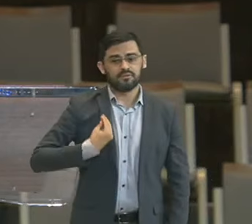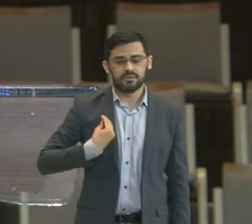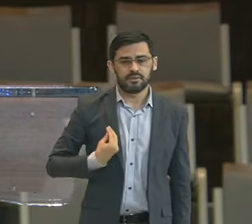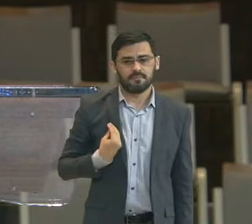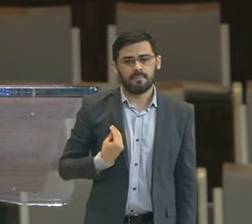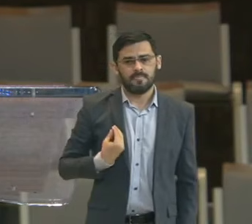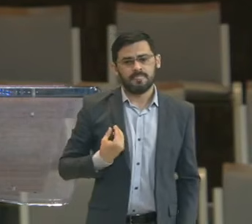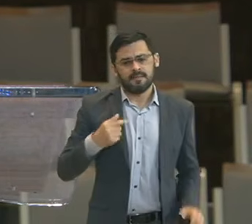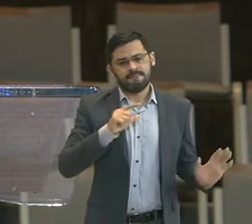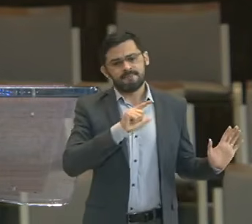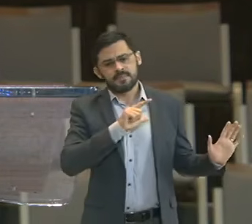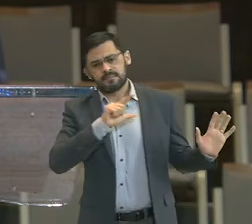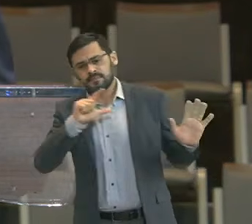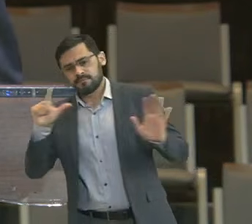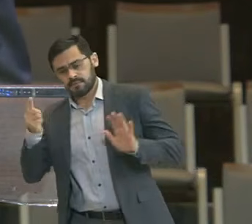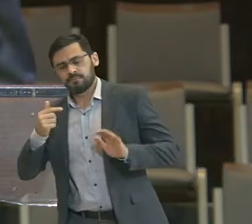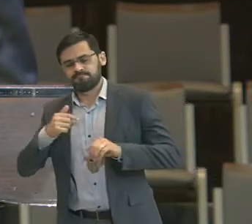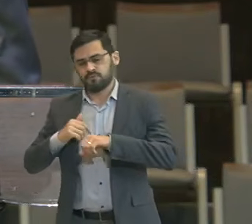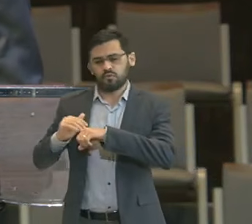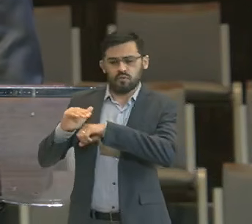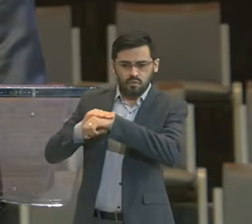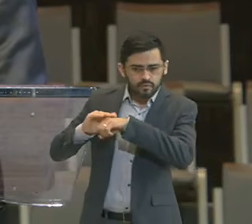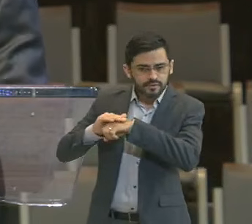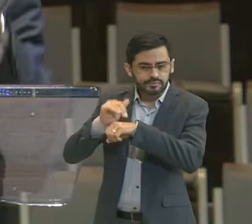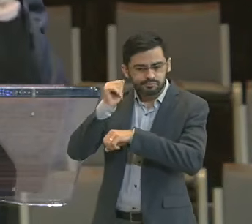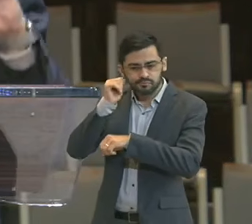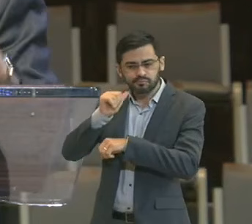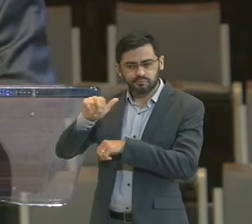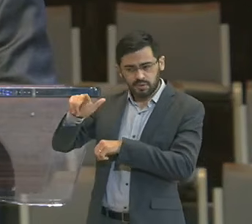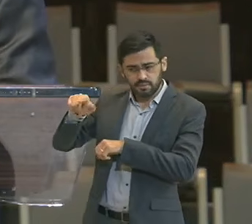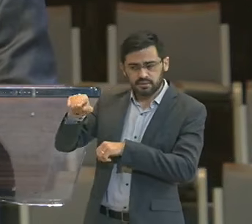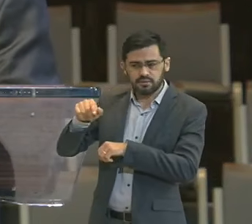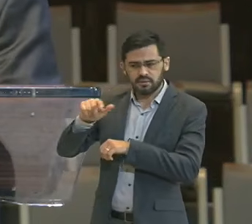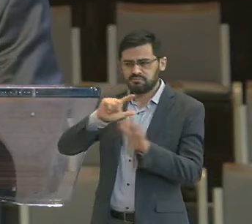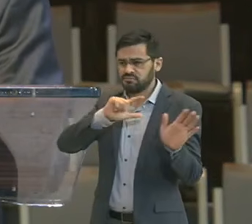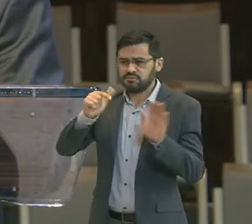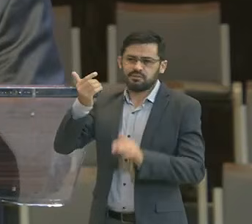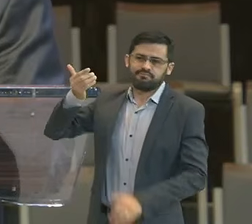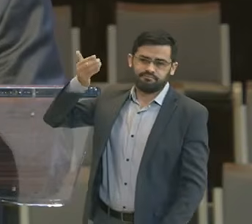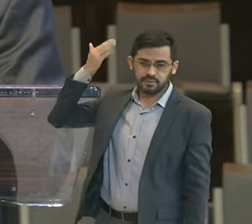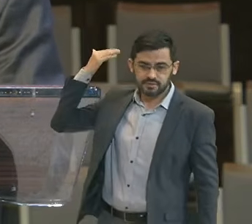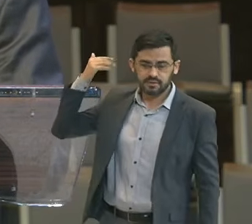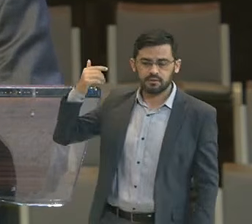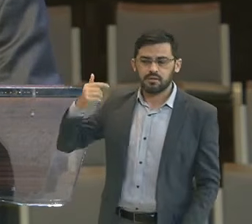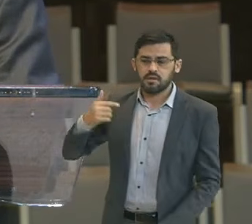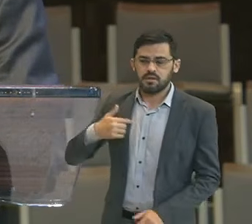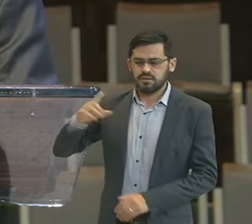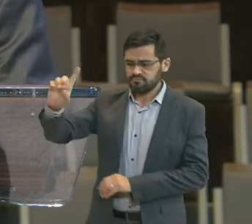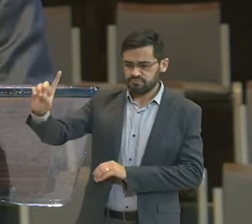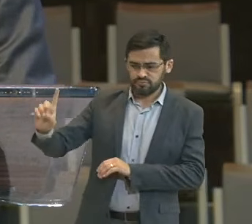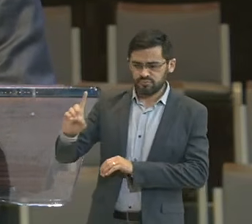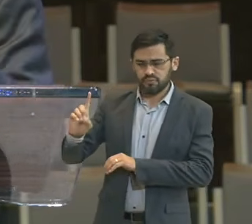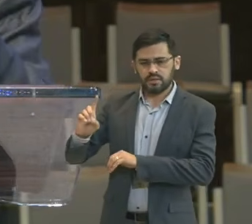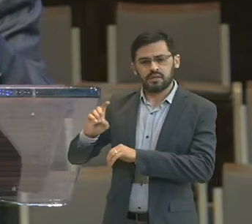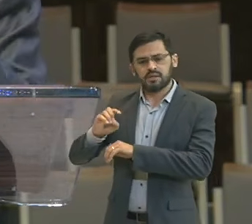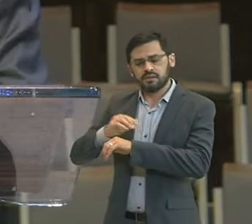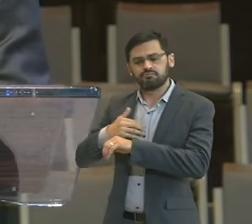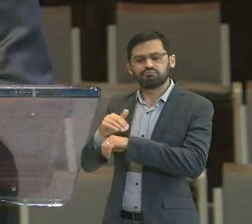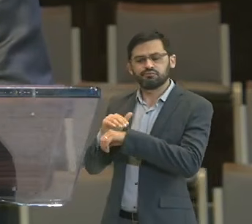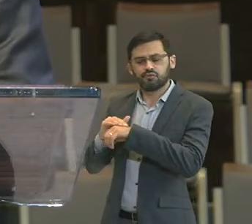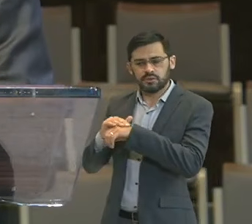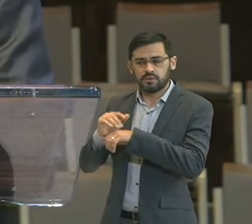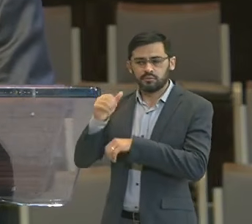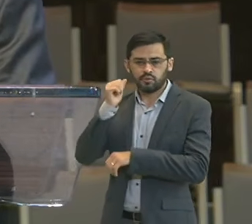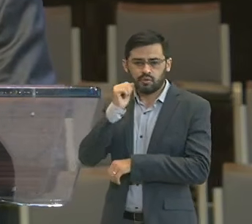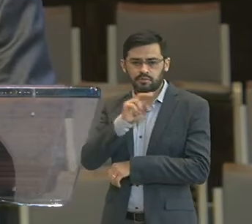Essa semana eu conversei com uma irmã, a semana passada, na verdade, uma irmã querida, chamada irmã Edna,